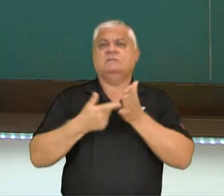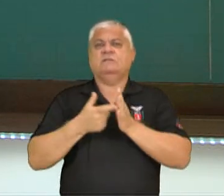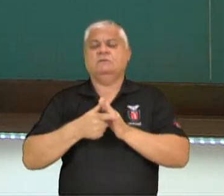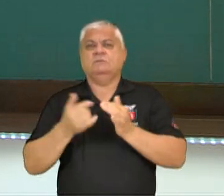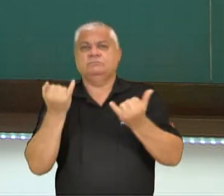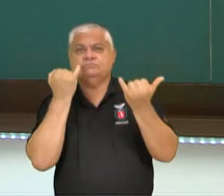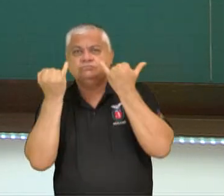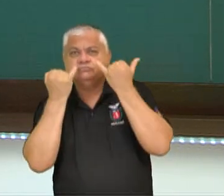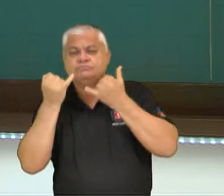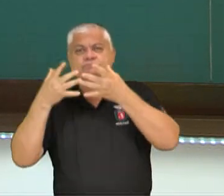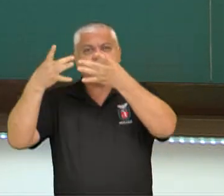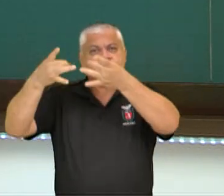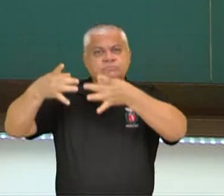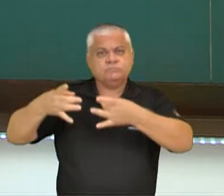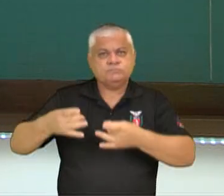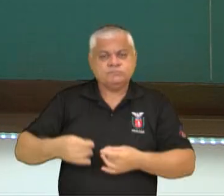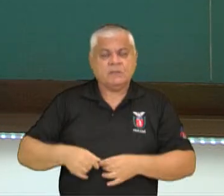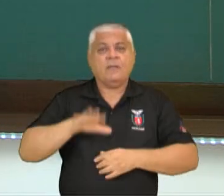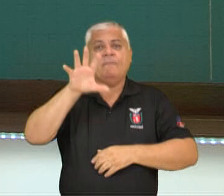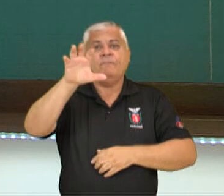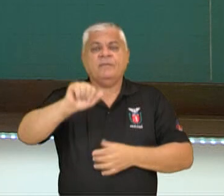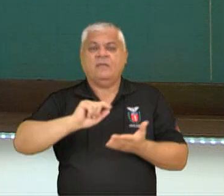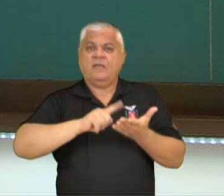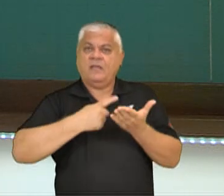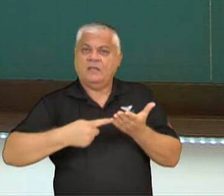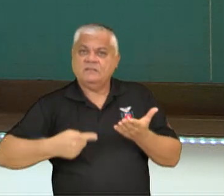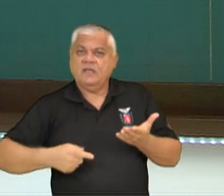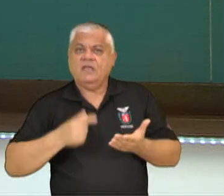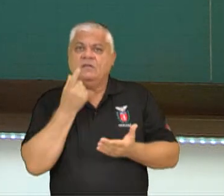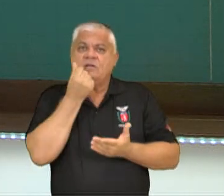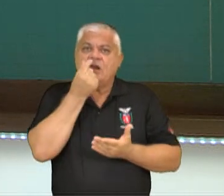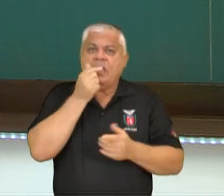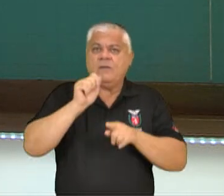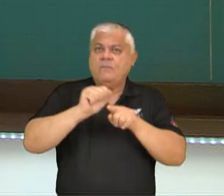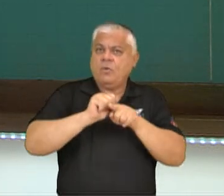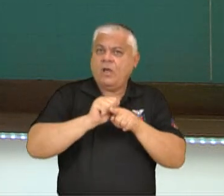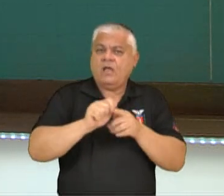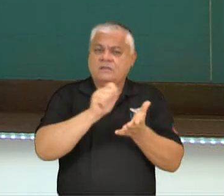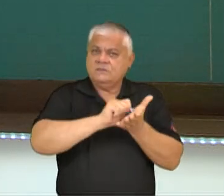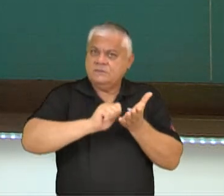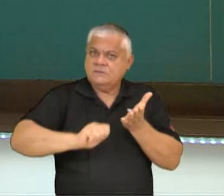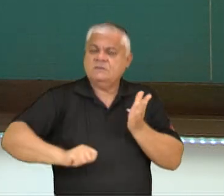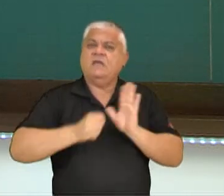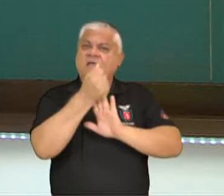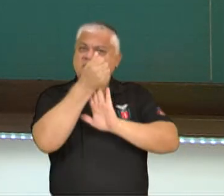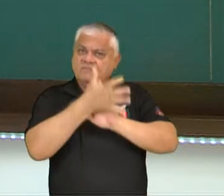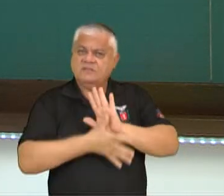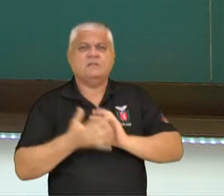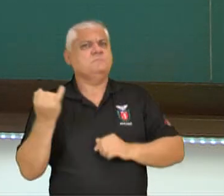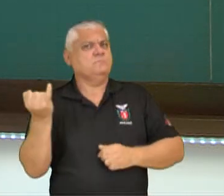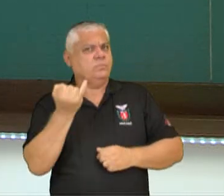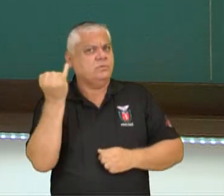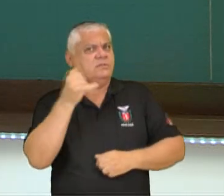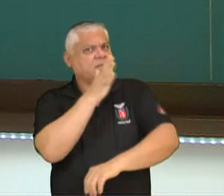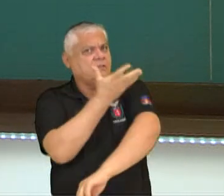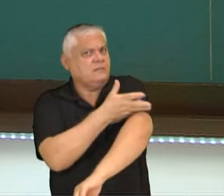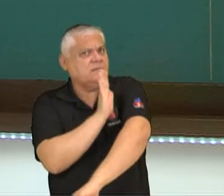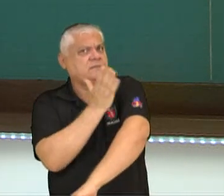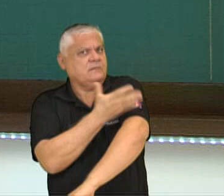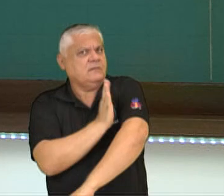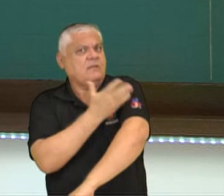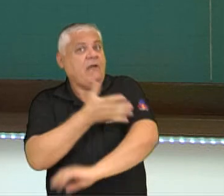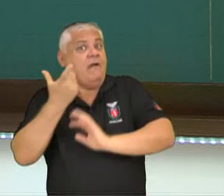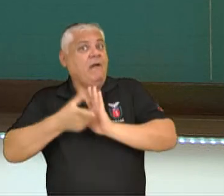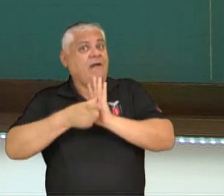gênero, meus parabéns. Peguem os materiais para realizar as atividades, que é sempre importante vocês fazerem um exercício antes da